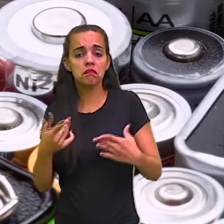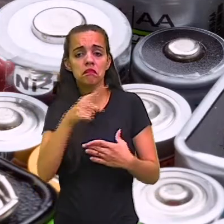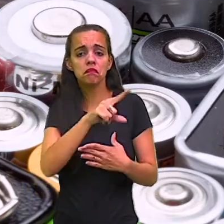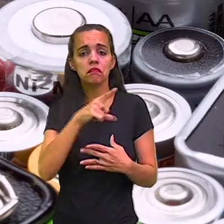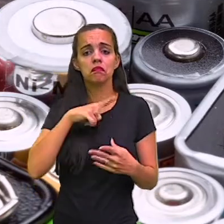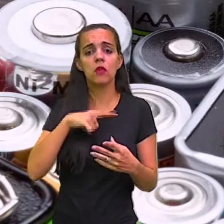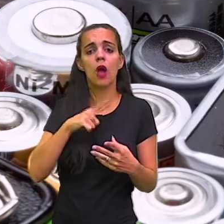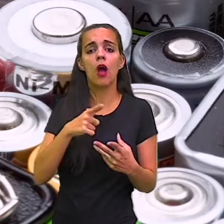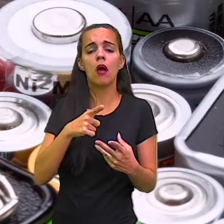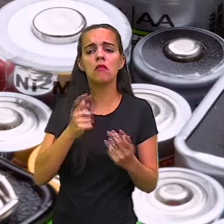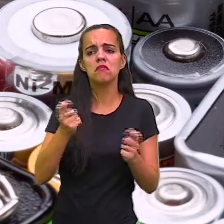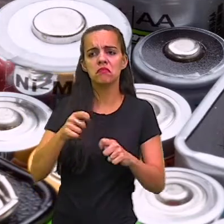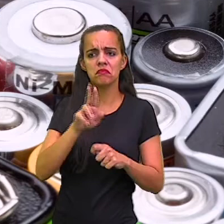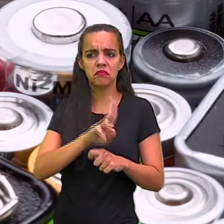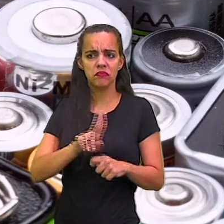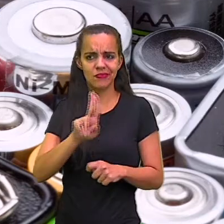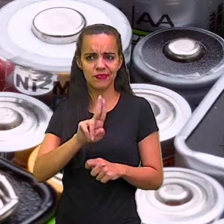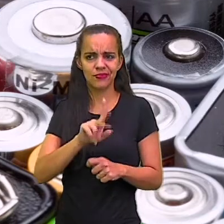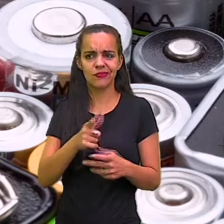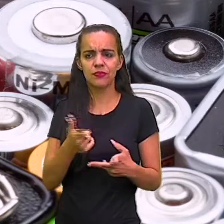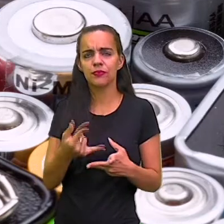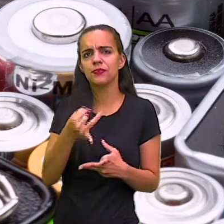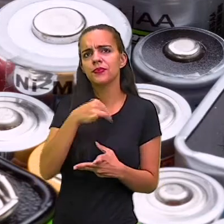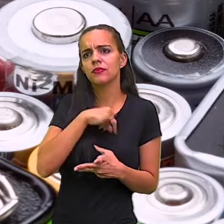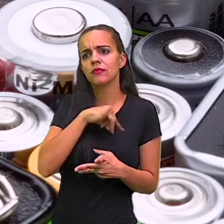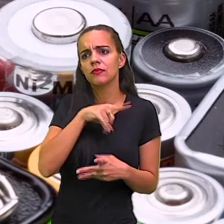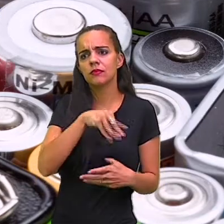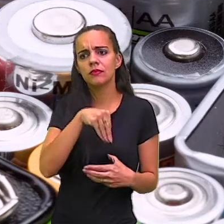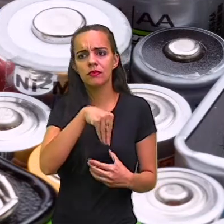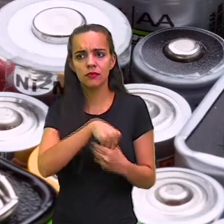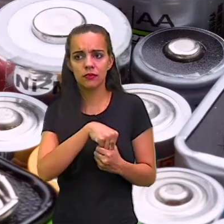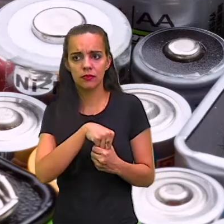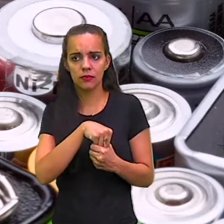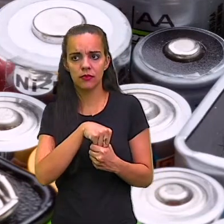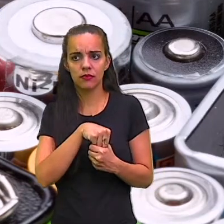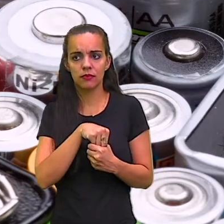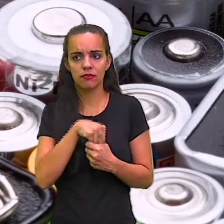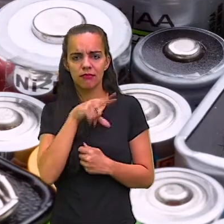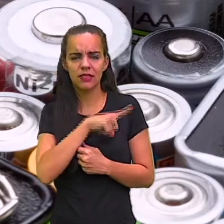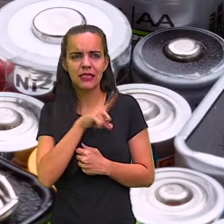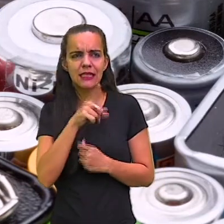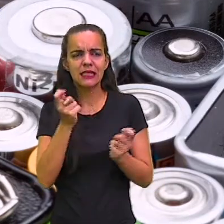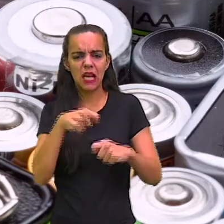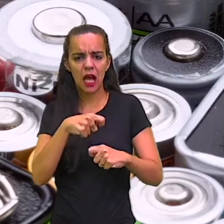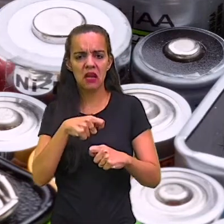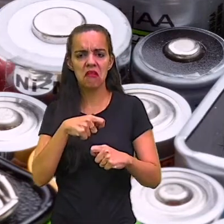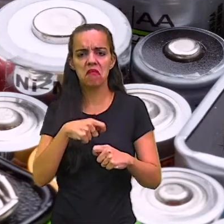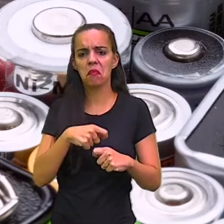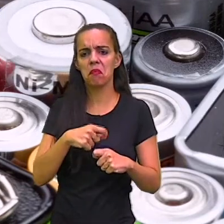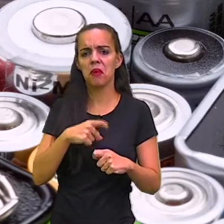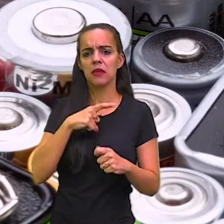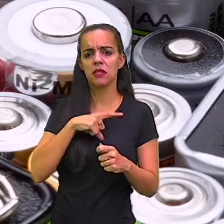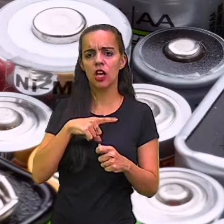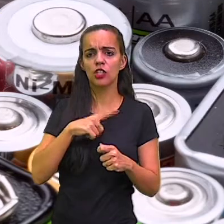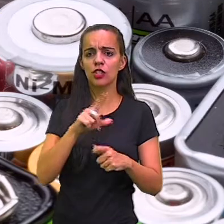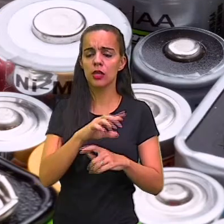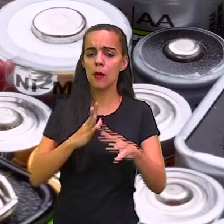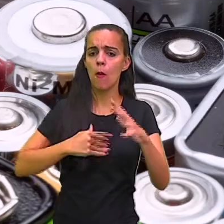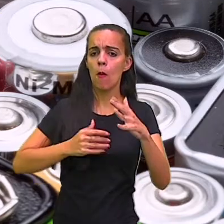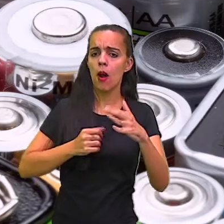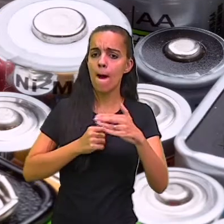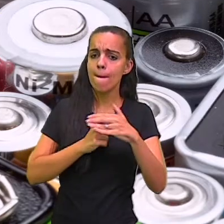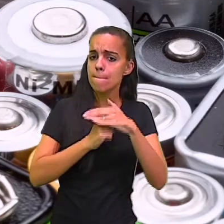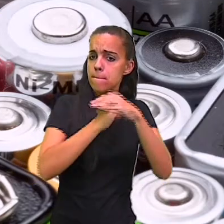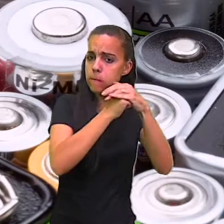que são capazes de fazer essa diferenciação aí nos potenciais existem dispositivos